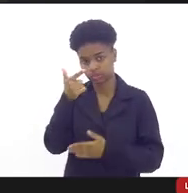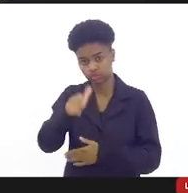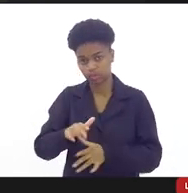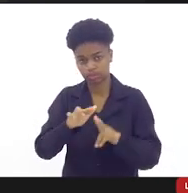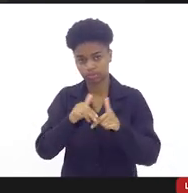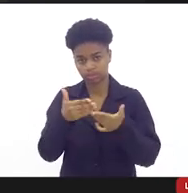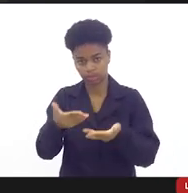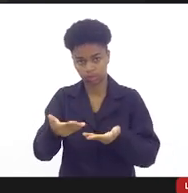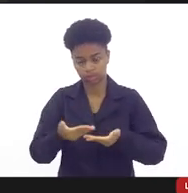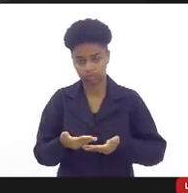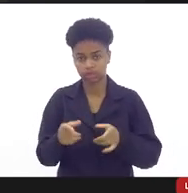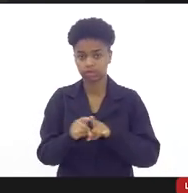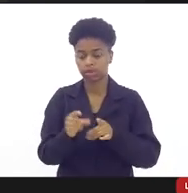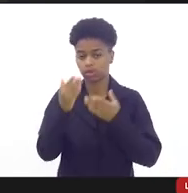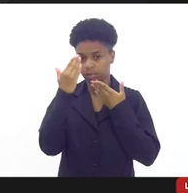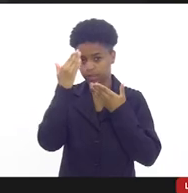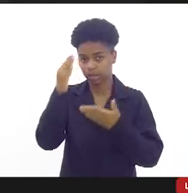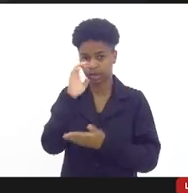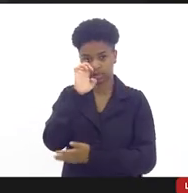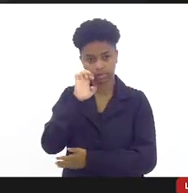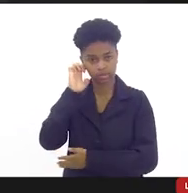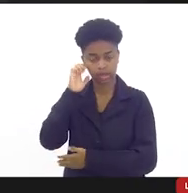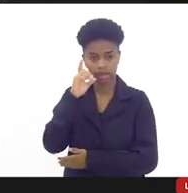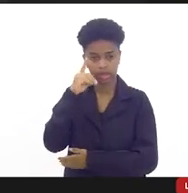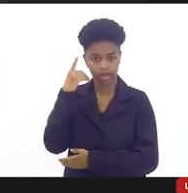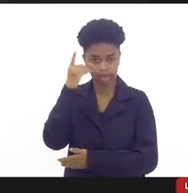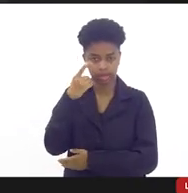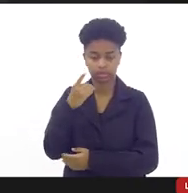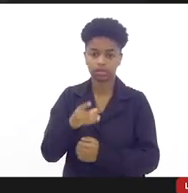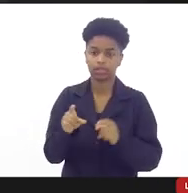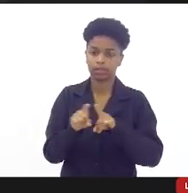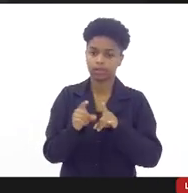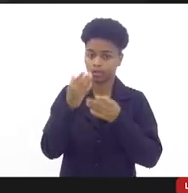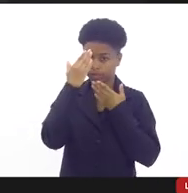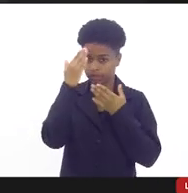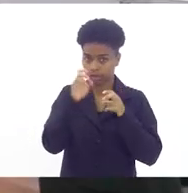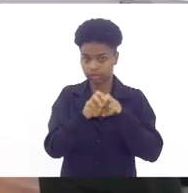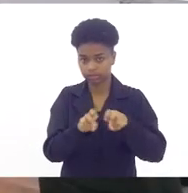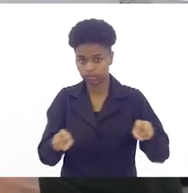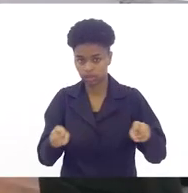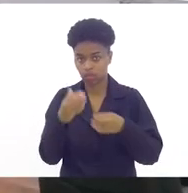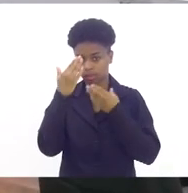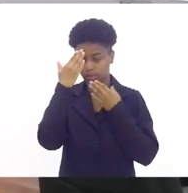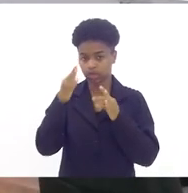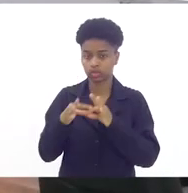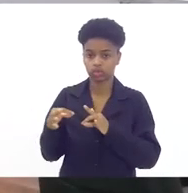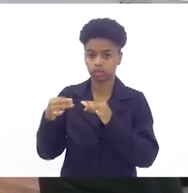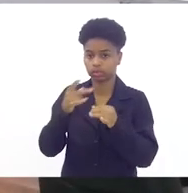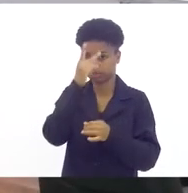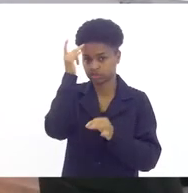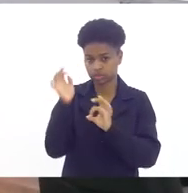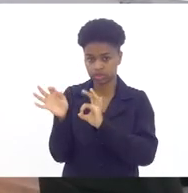deputada Professor Érica tá aqui motto obrigado a mesa Obrigado a todos os ouvintes também e